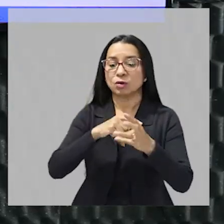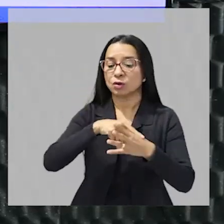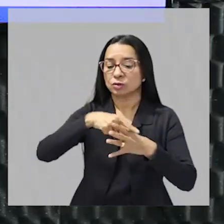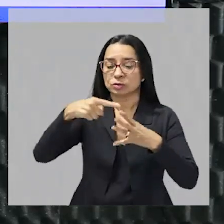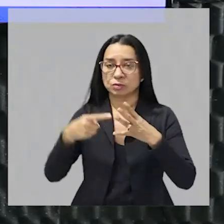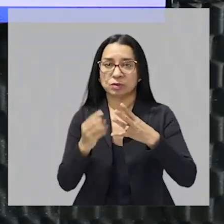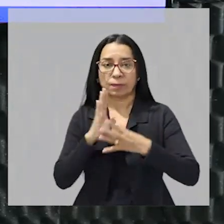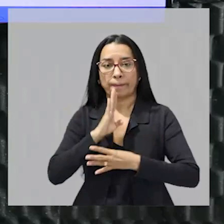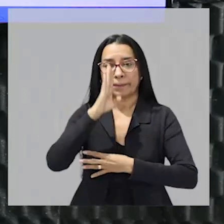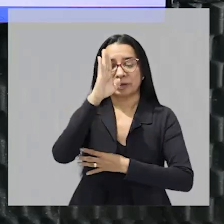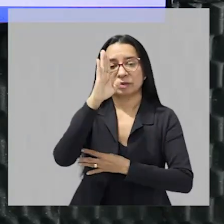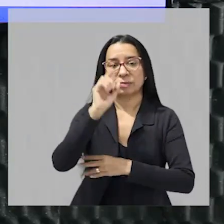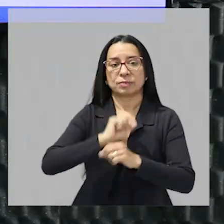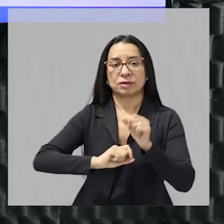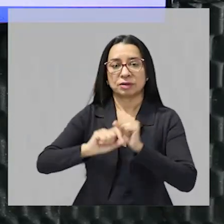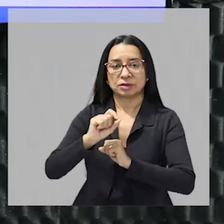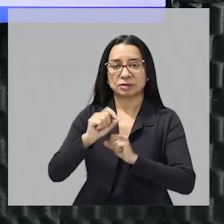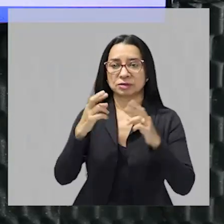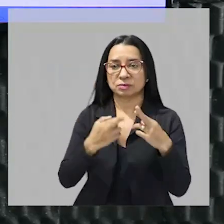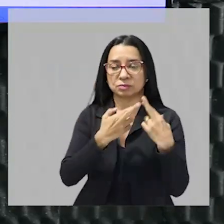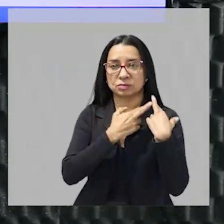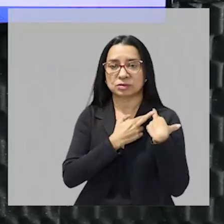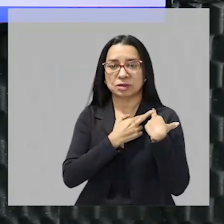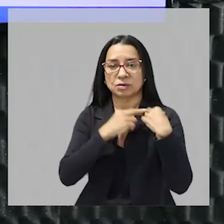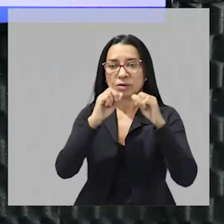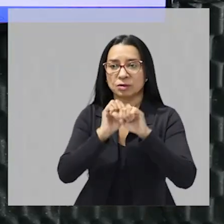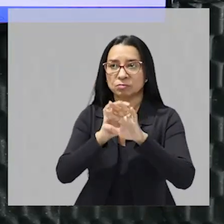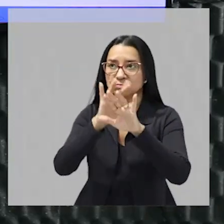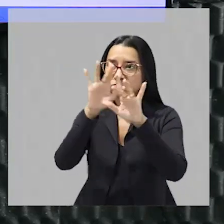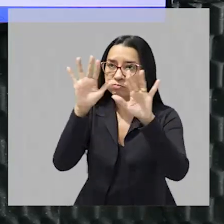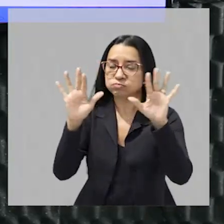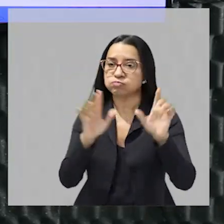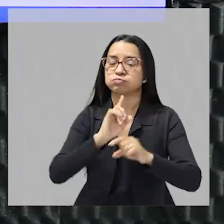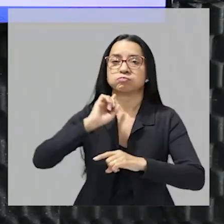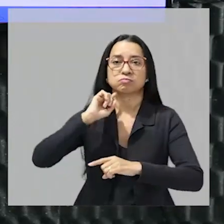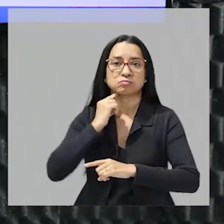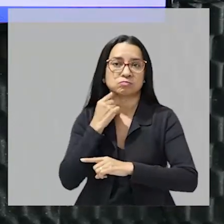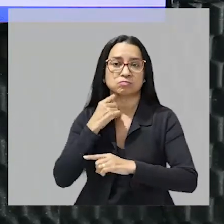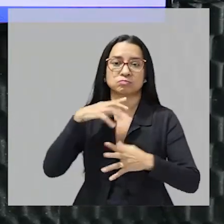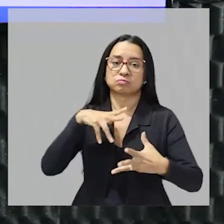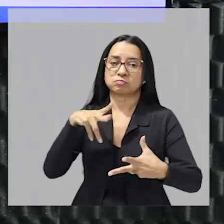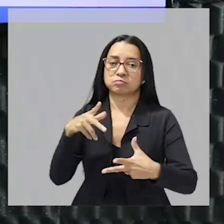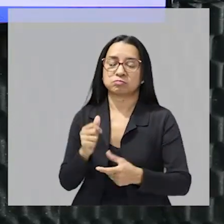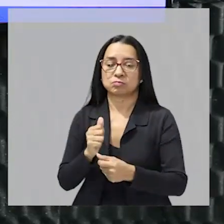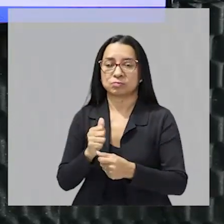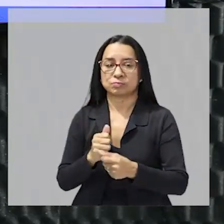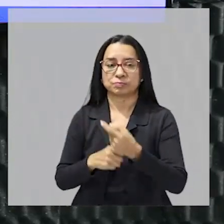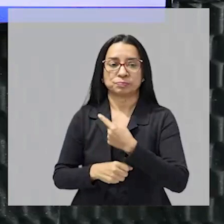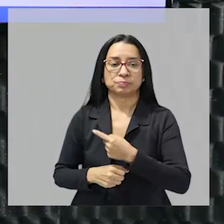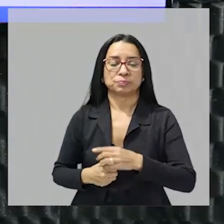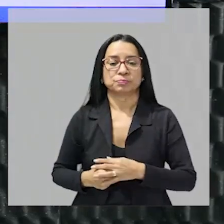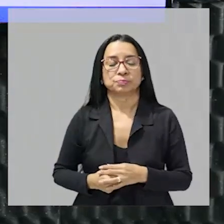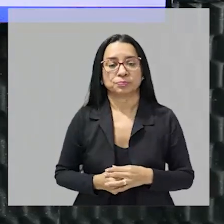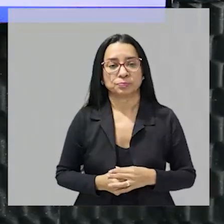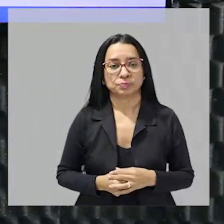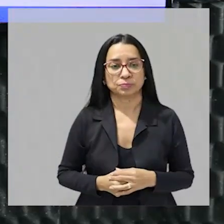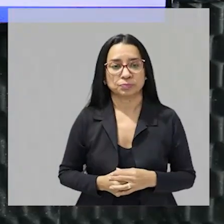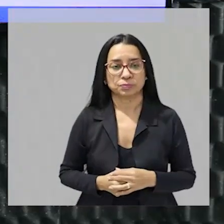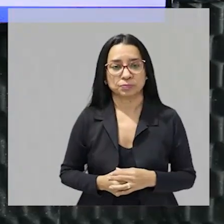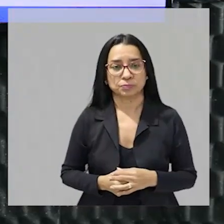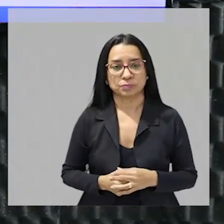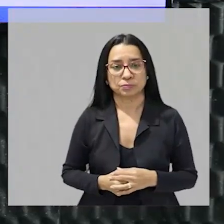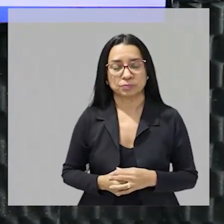combustíveis fósseis diretamente responsáveis pela emissão de gases poluentes e intensificação do efeito estufa e do aquecimento global.